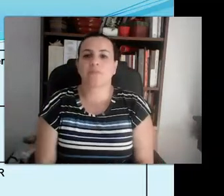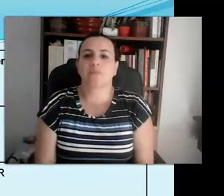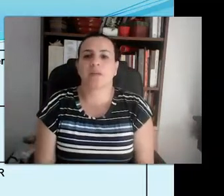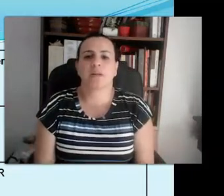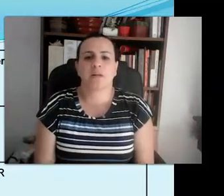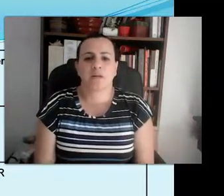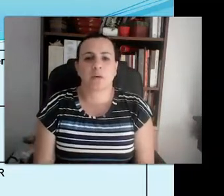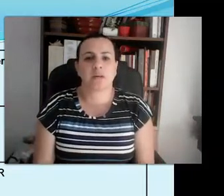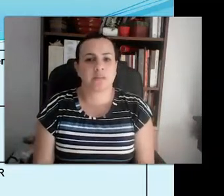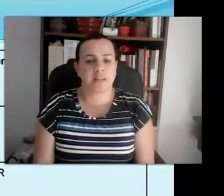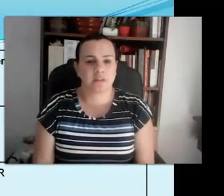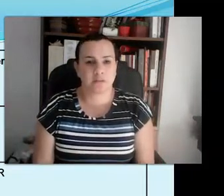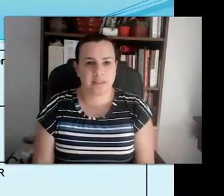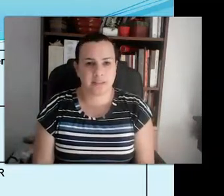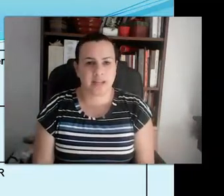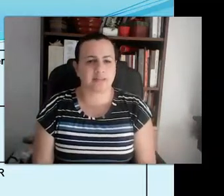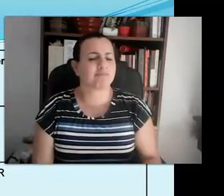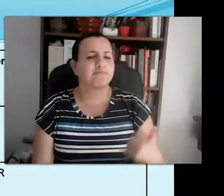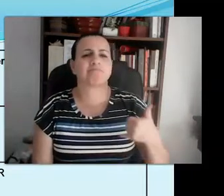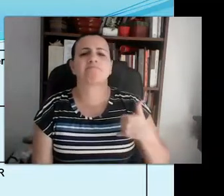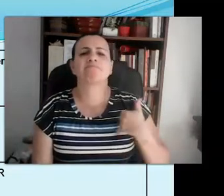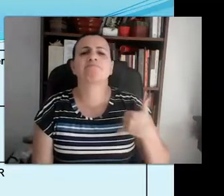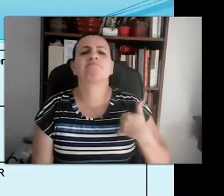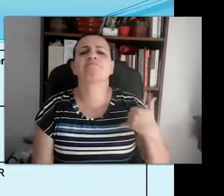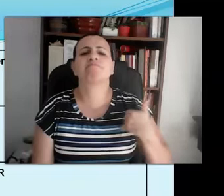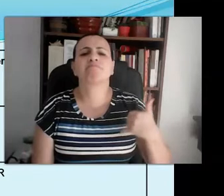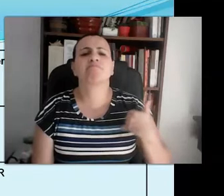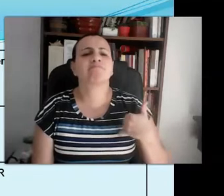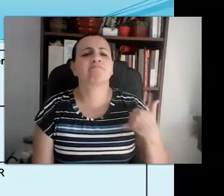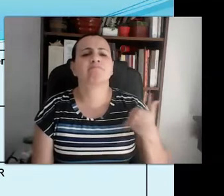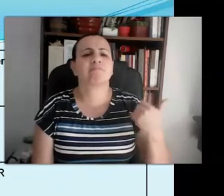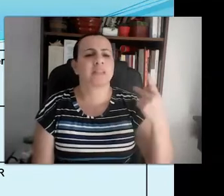noite. Quantos anos você tem?